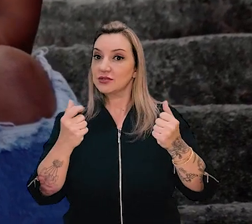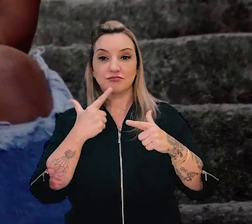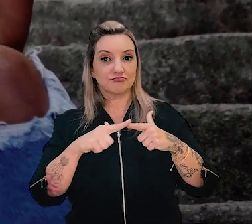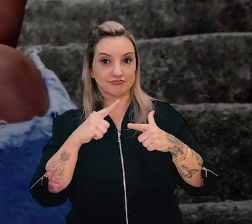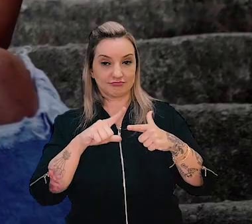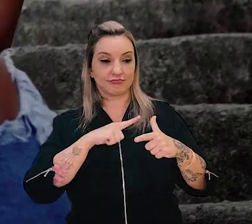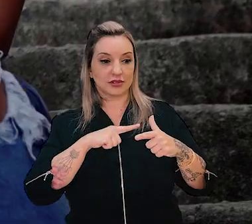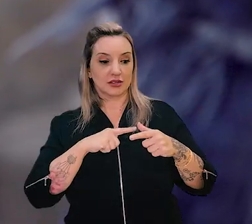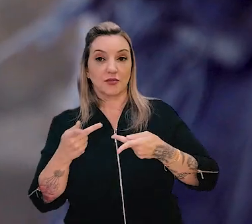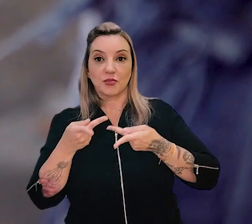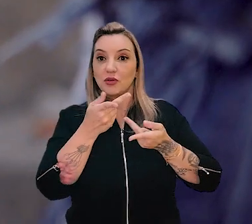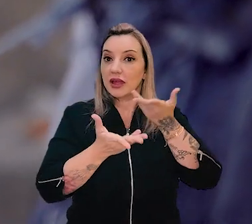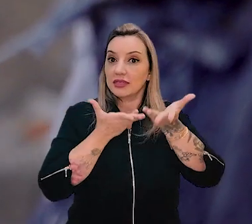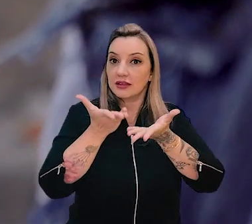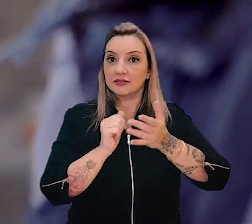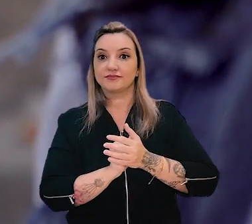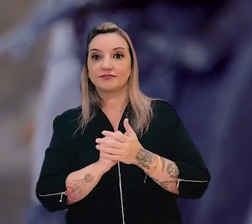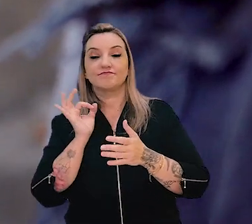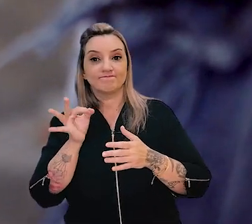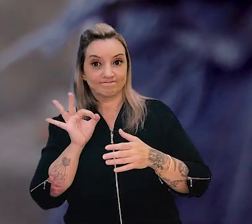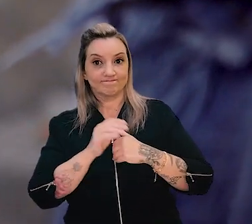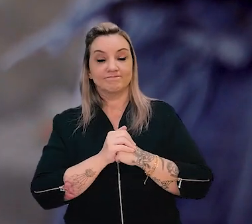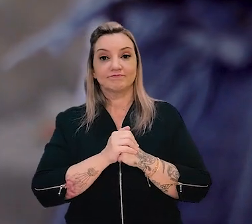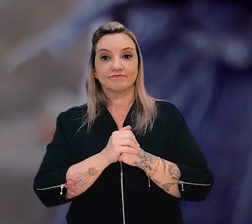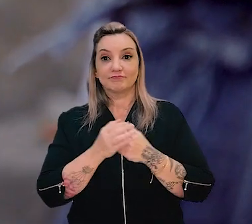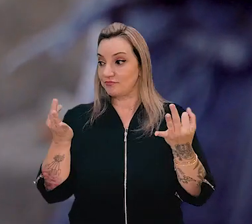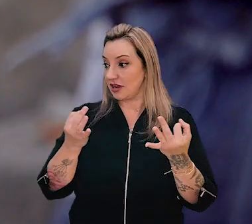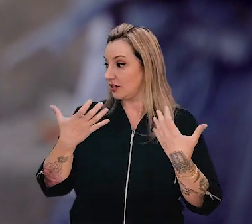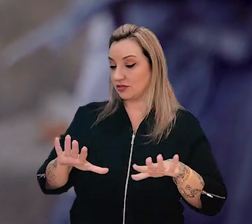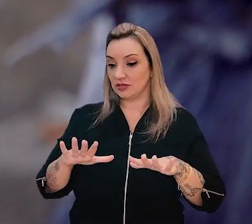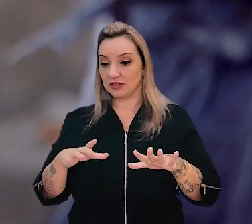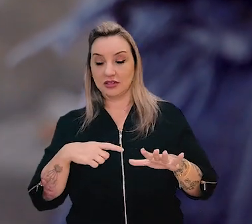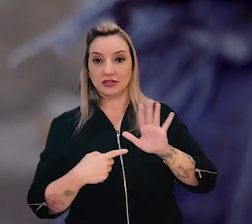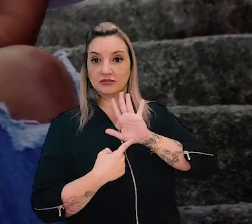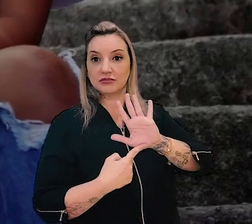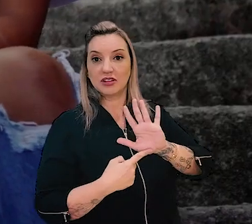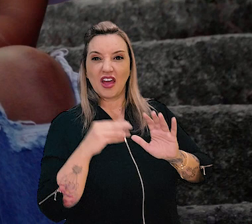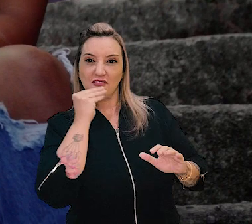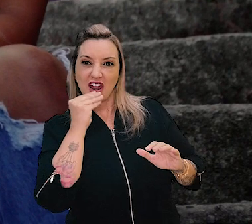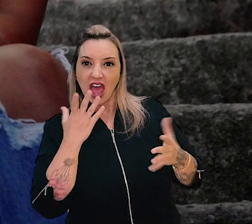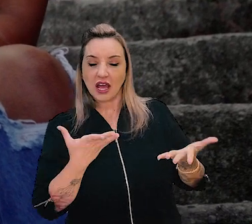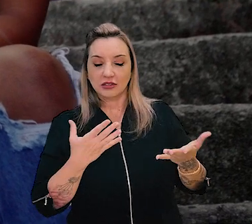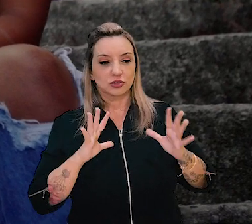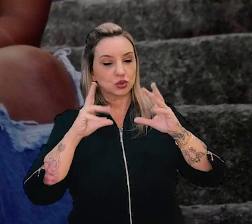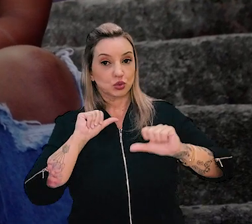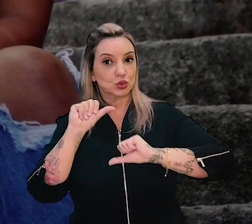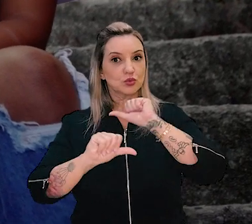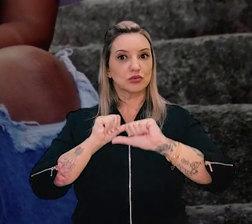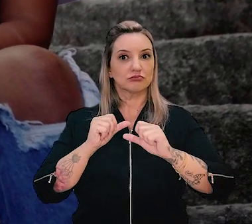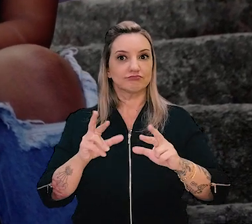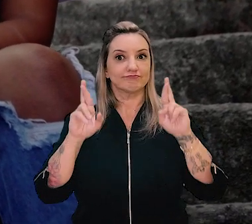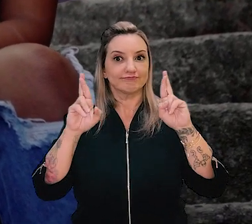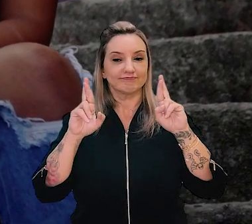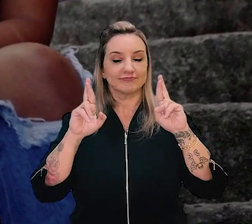de problema e procurar um tratamento. É, também tem aquele ideal de querer ser perfeito, não saber pra ninguém, não demonstrar fraqueza. Ainda bem que isso tudo tá mudando e tem cada